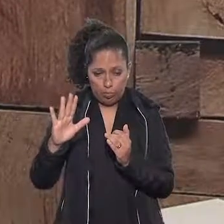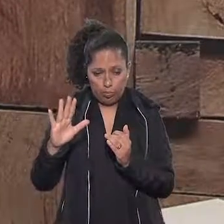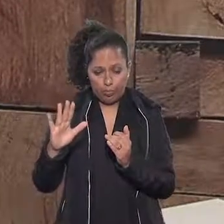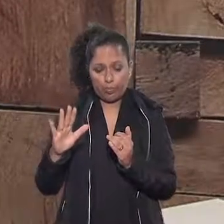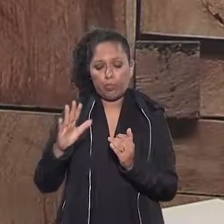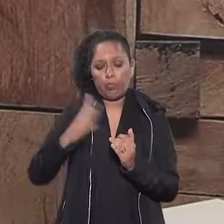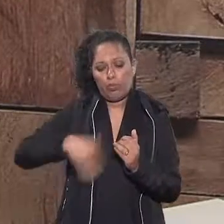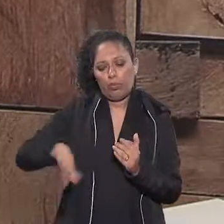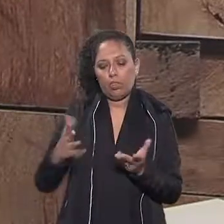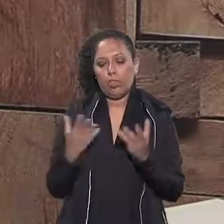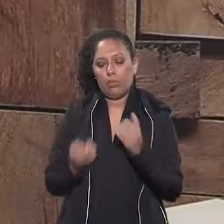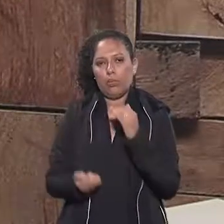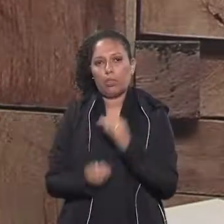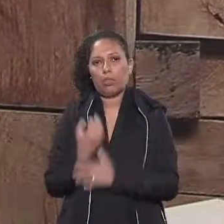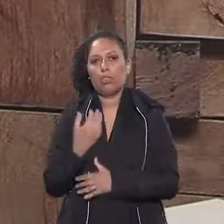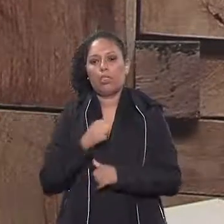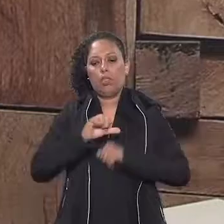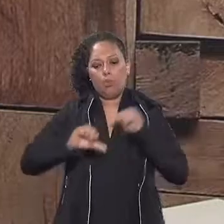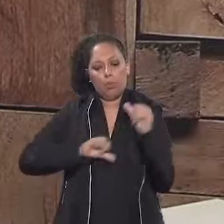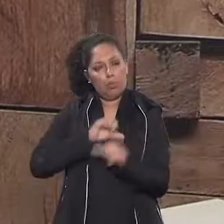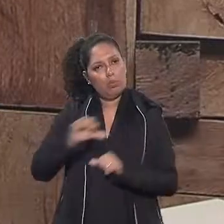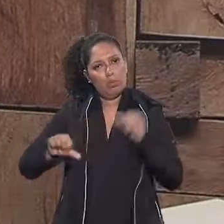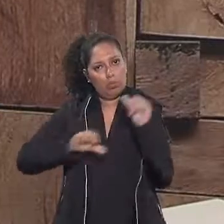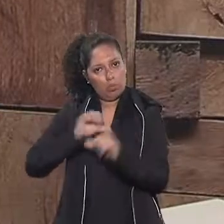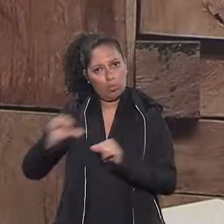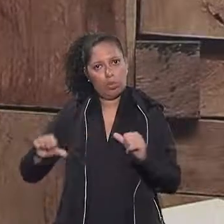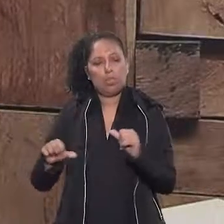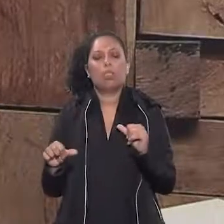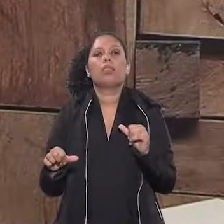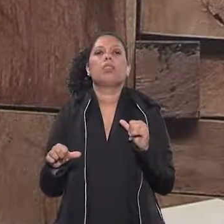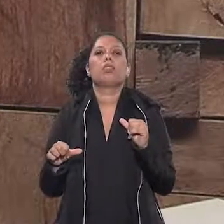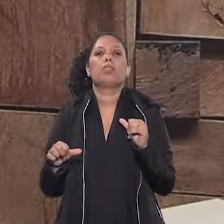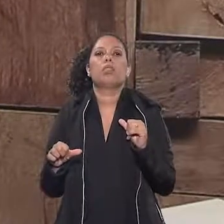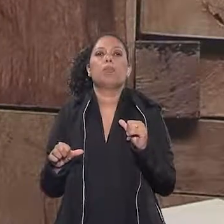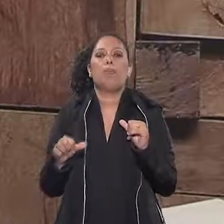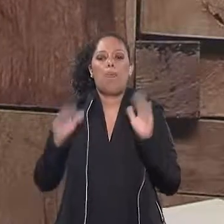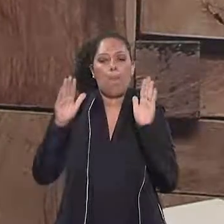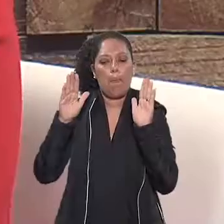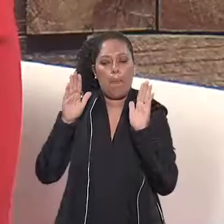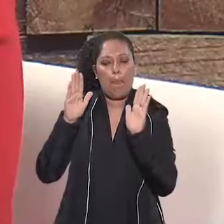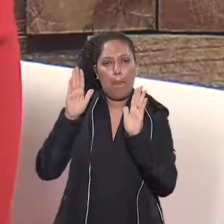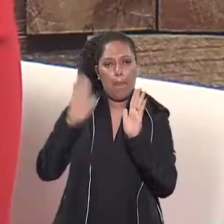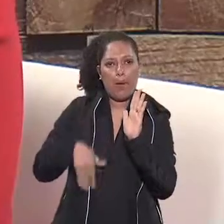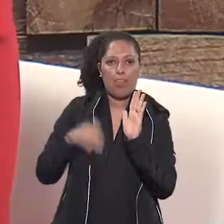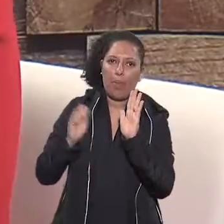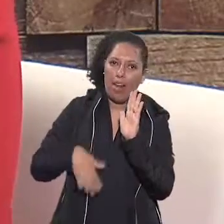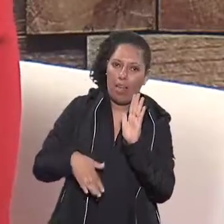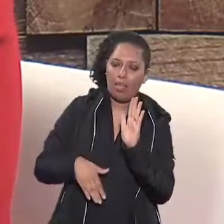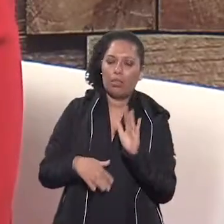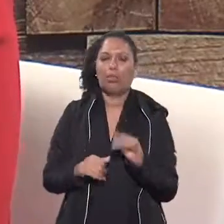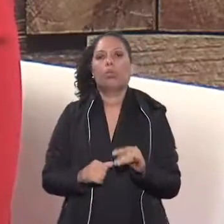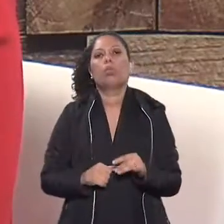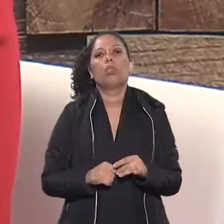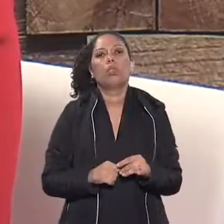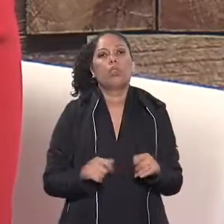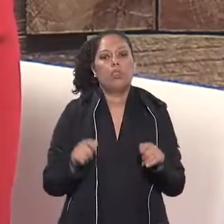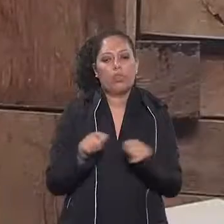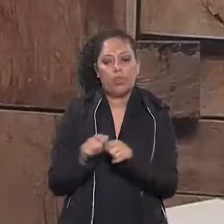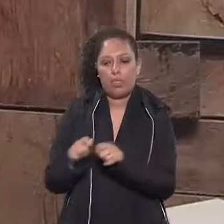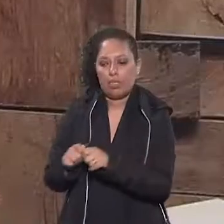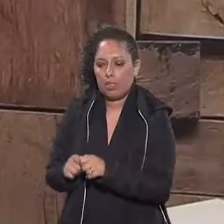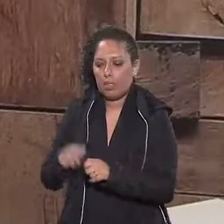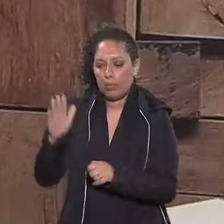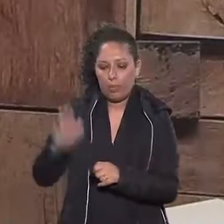tentar buscar criar um modelo alternativo que torna um pouco menos caro, mais democrático, mais acessível esses produtos. É